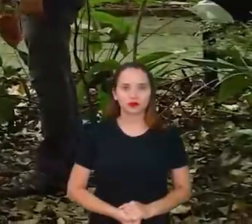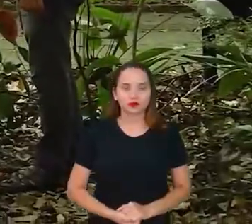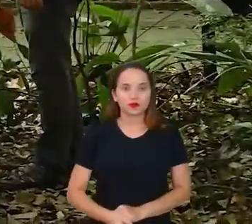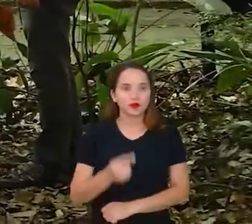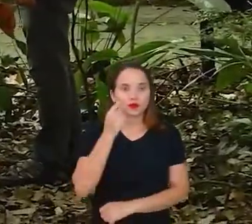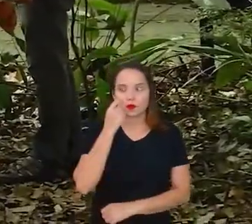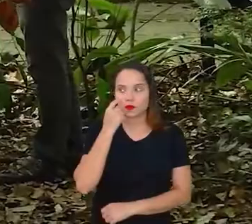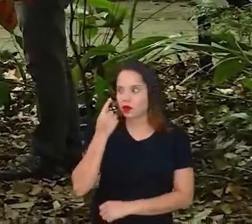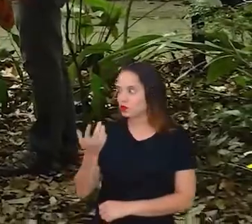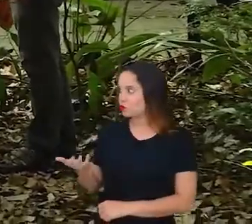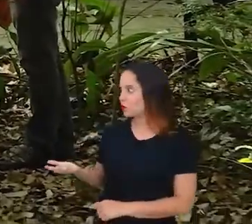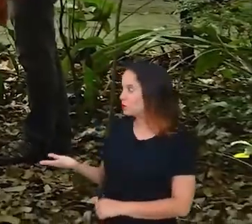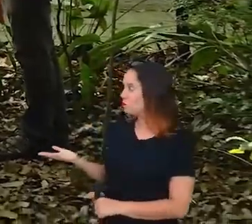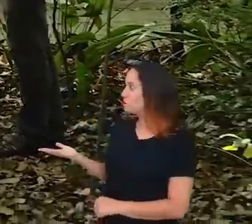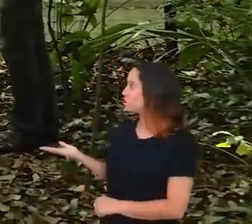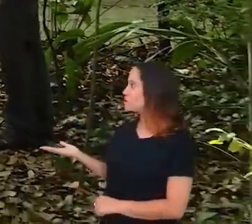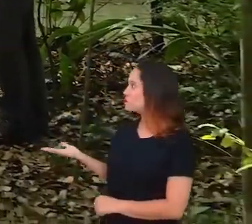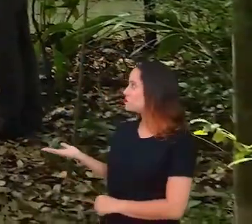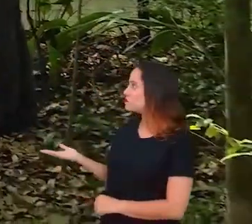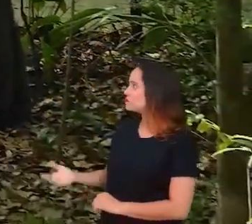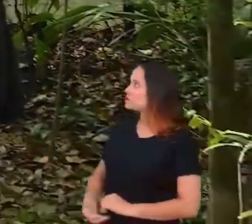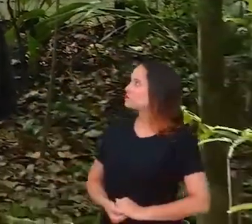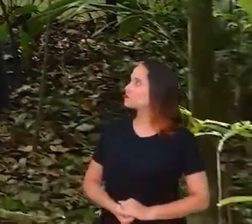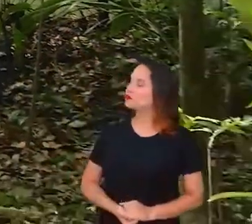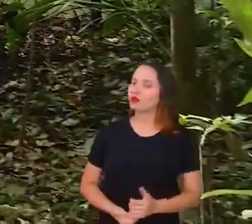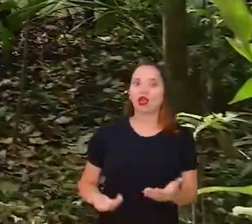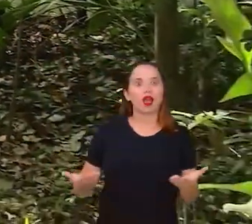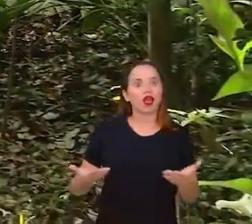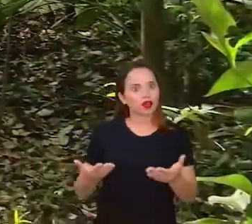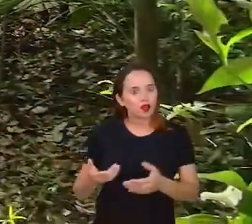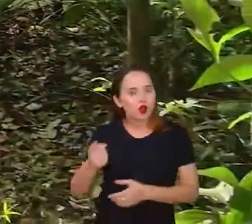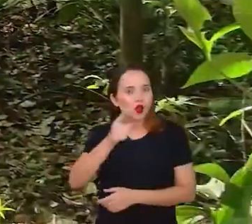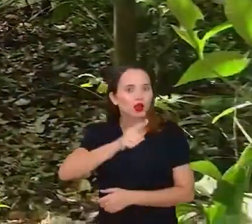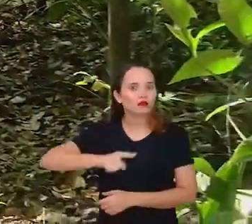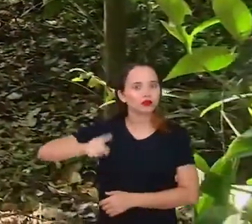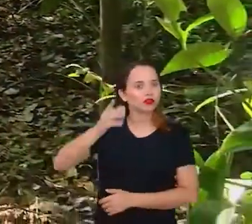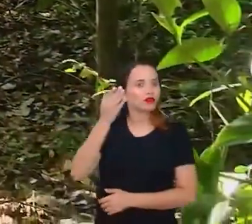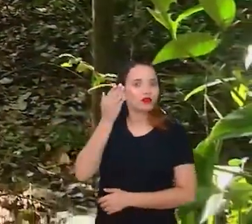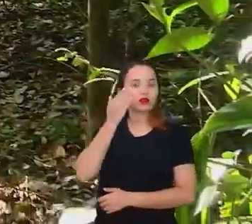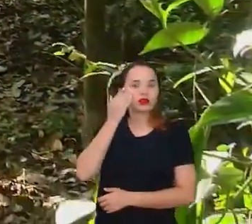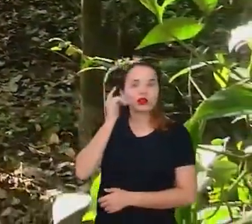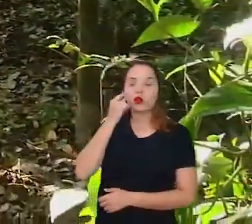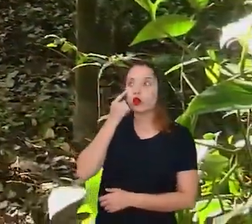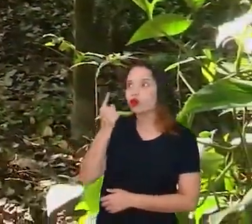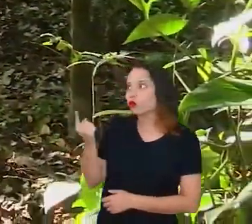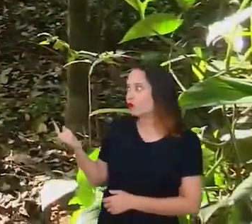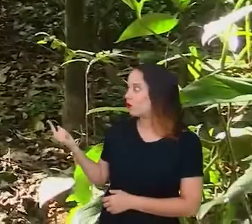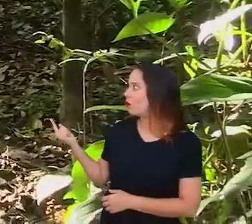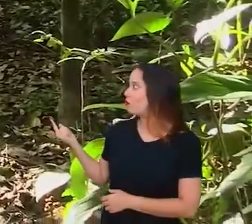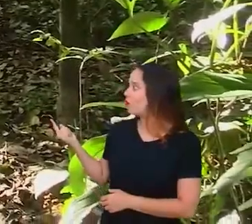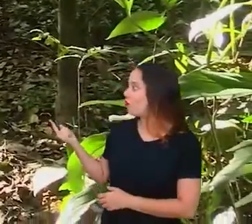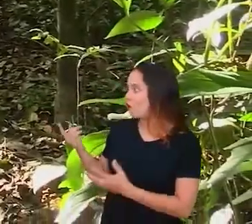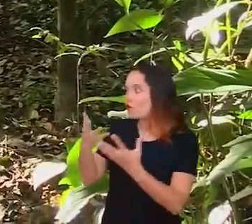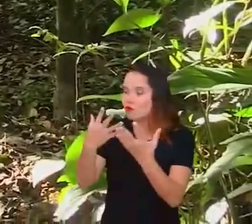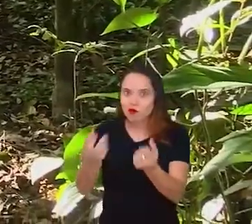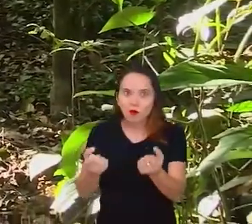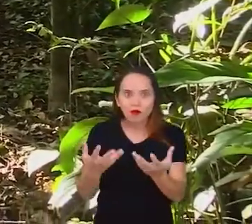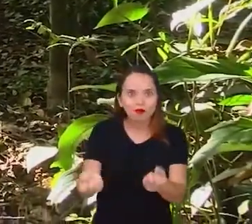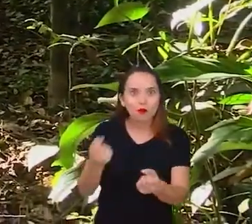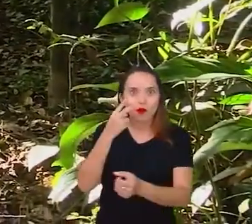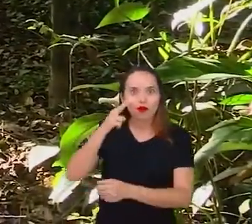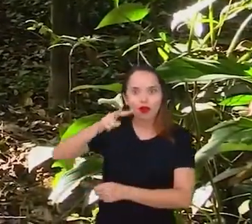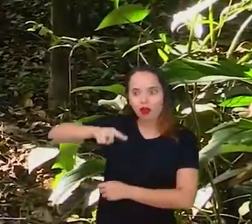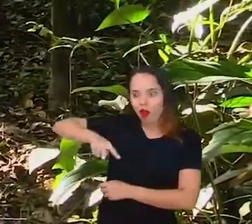Olha só! Agora vocês vão compreender. Aqui, ó. Ah, vamos lá? Aqui a gente